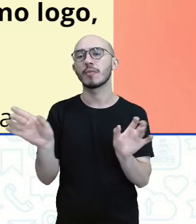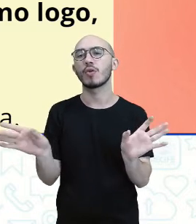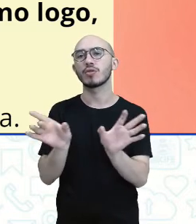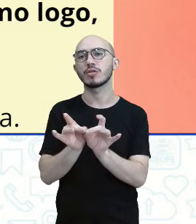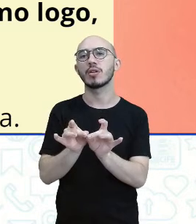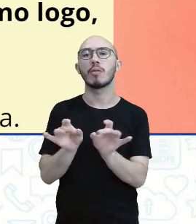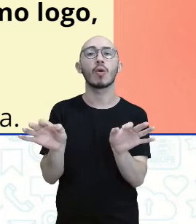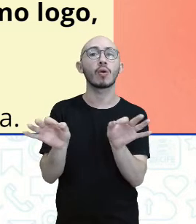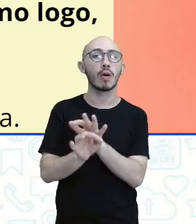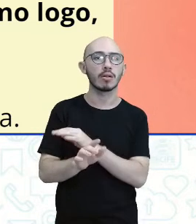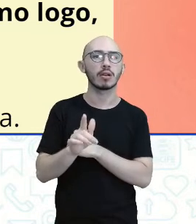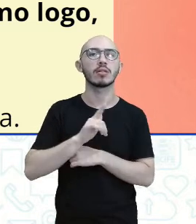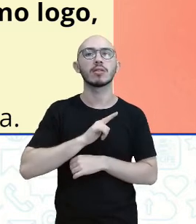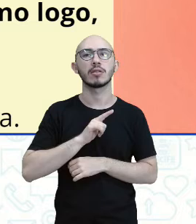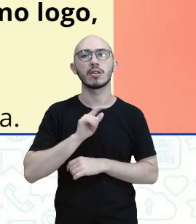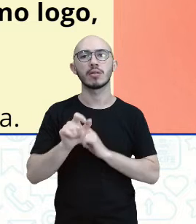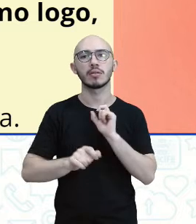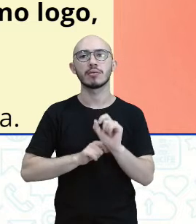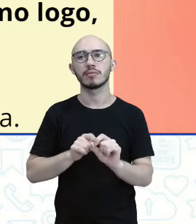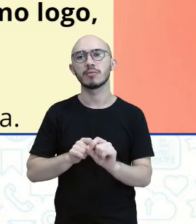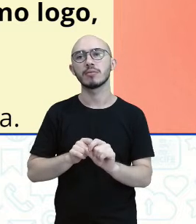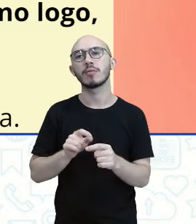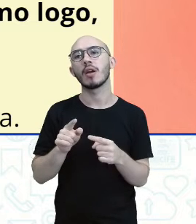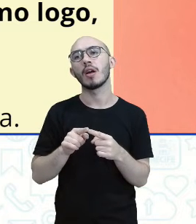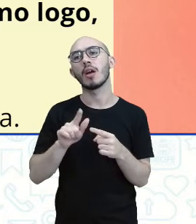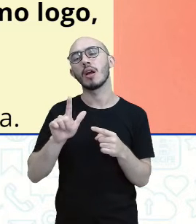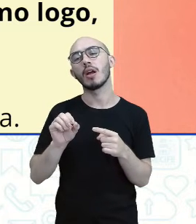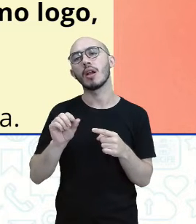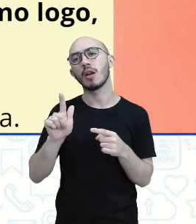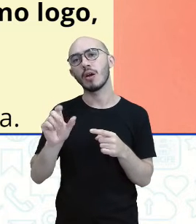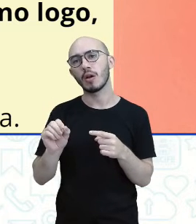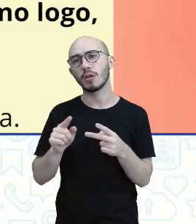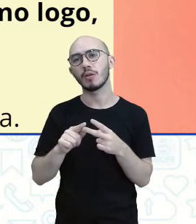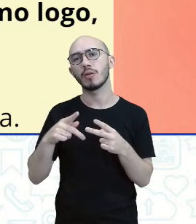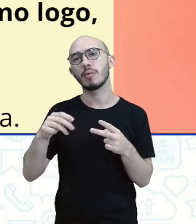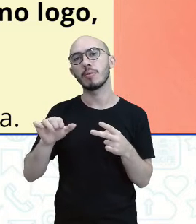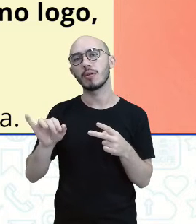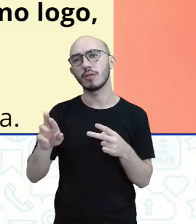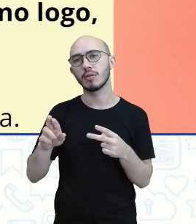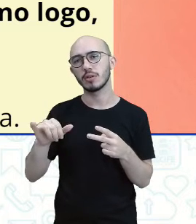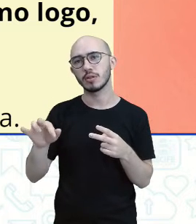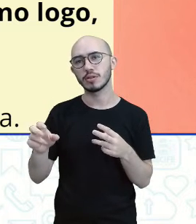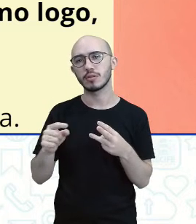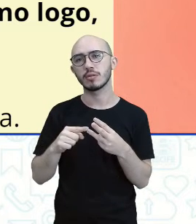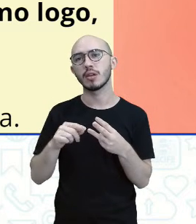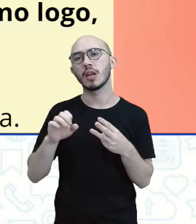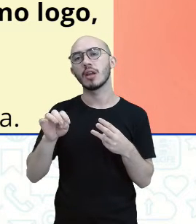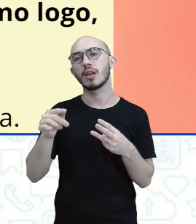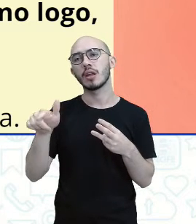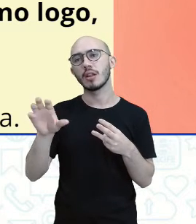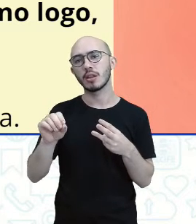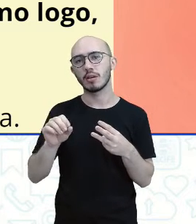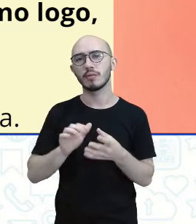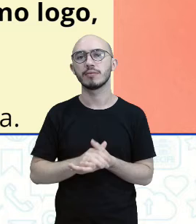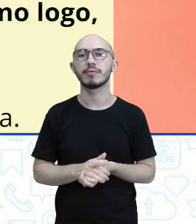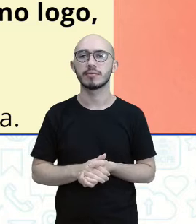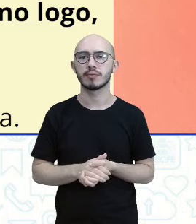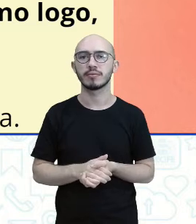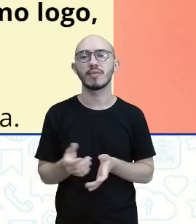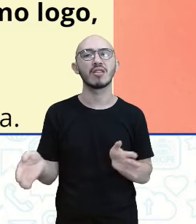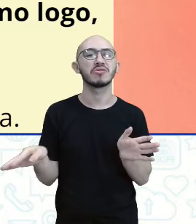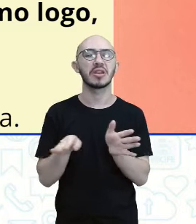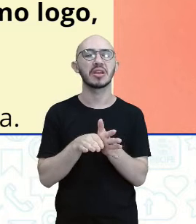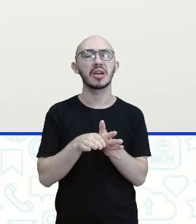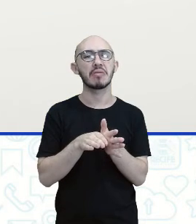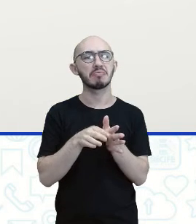conclusivas, como logo, por isso e então. Cheguei e não vi nada, por isso fui embora, ou logo fui embora,